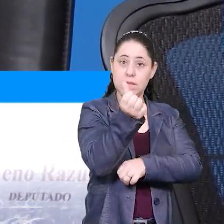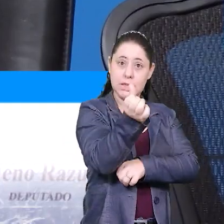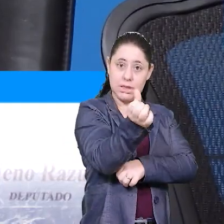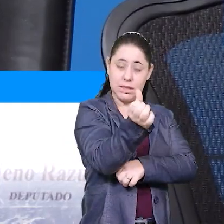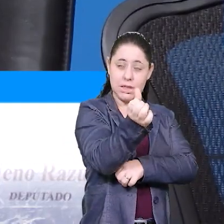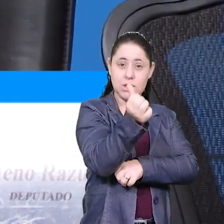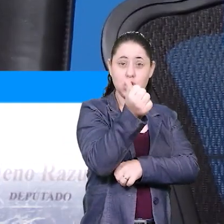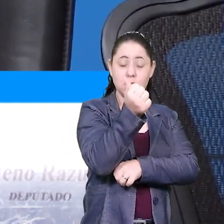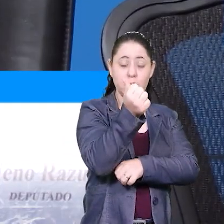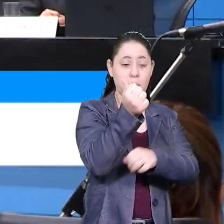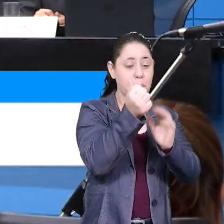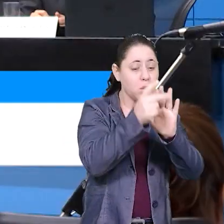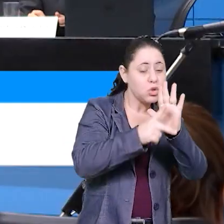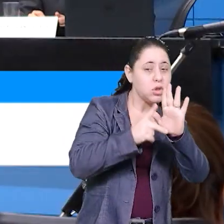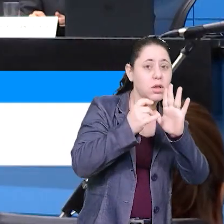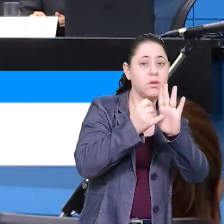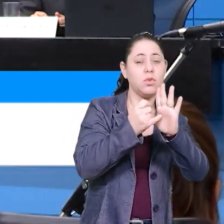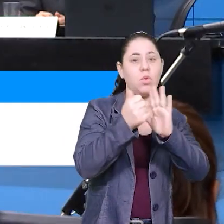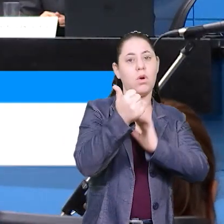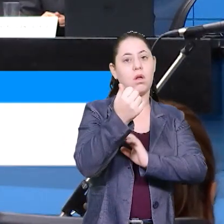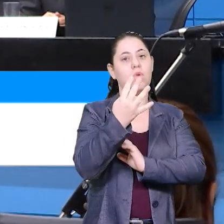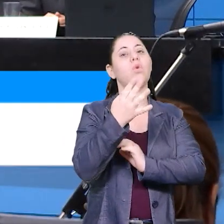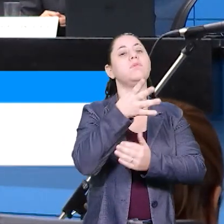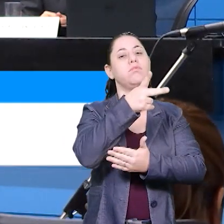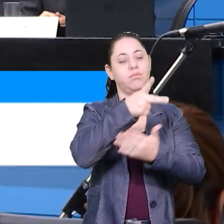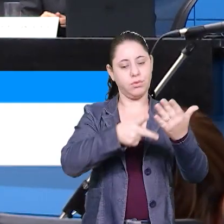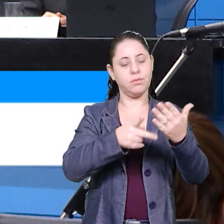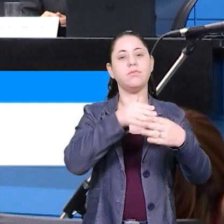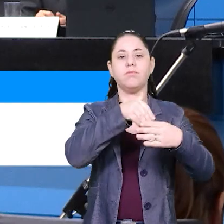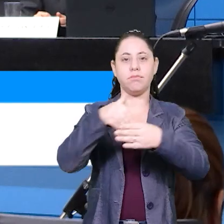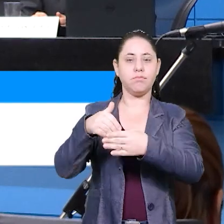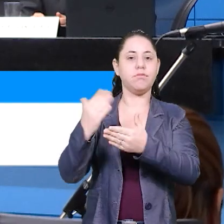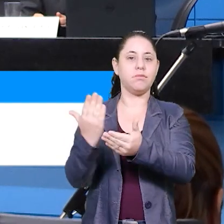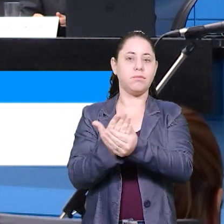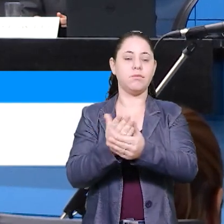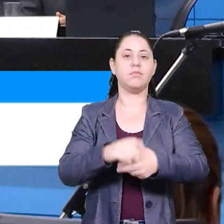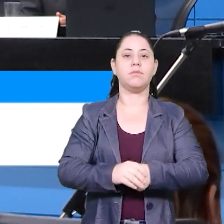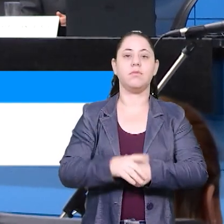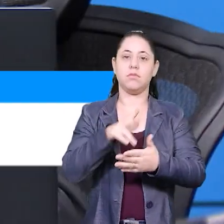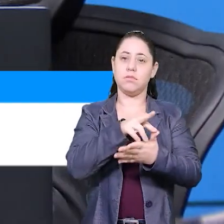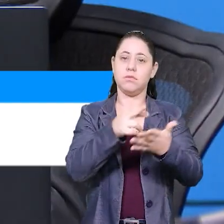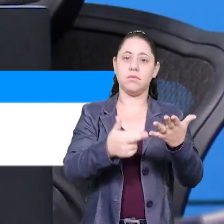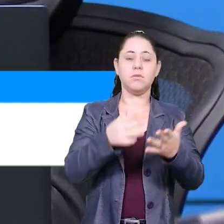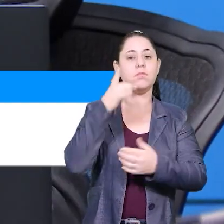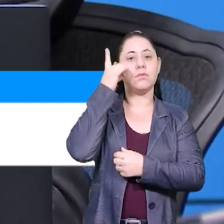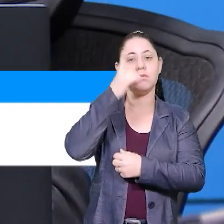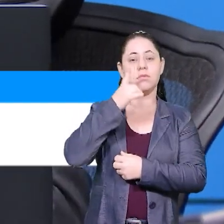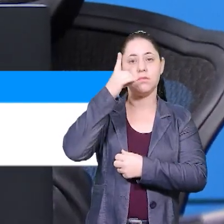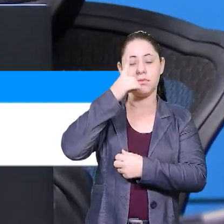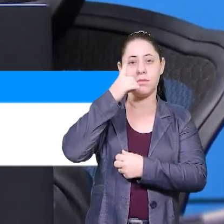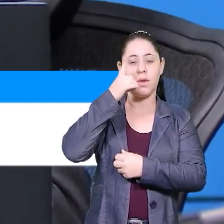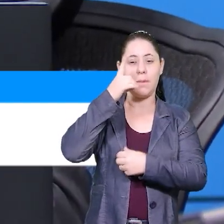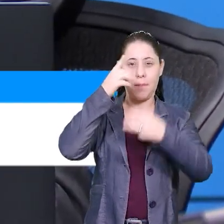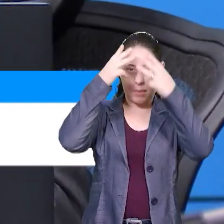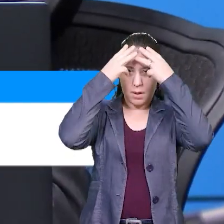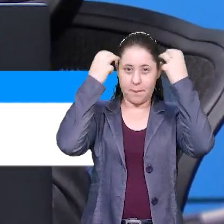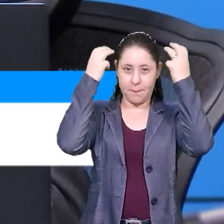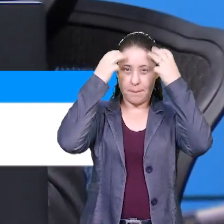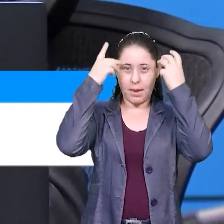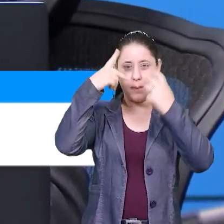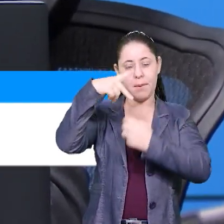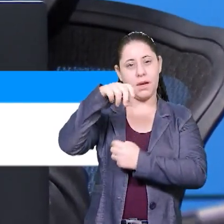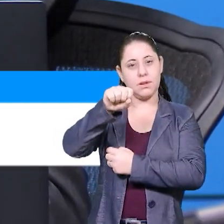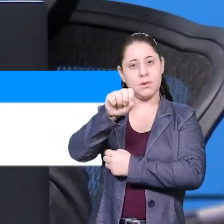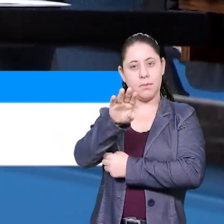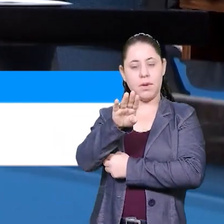analisou 16 matérias. Destas, 14 estão aptas a regular tramitação. De relatoria do deputado Paulo Duarte,